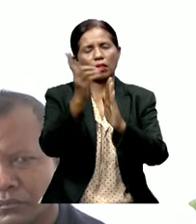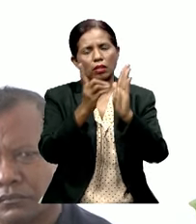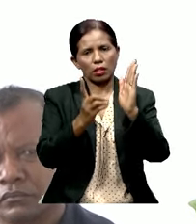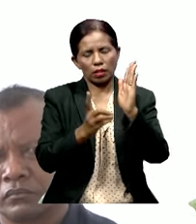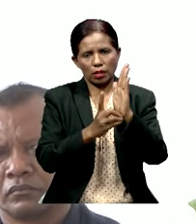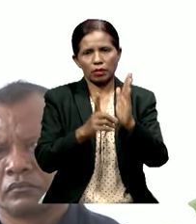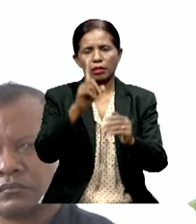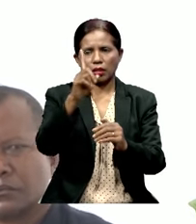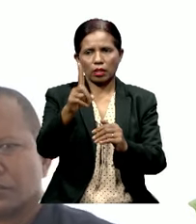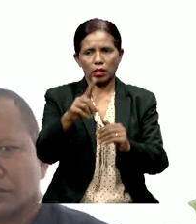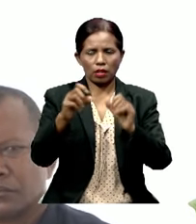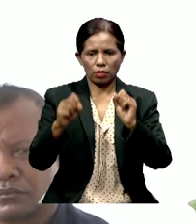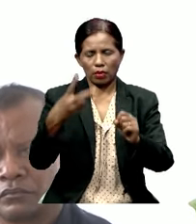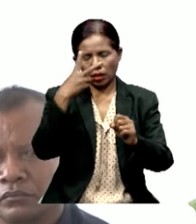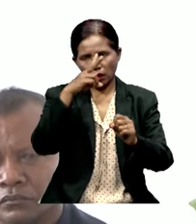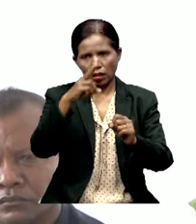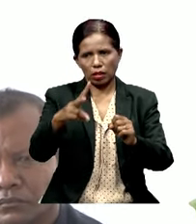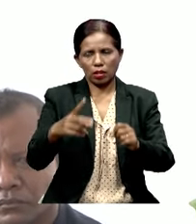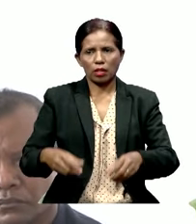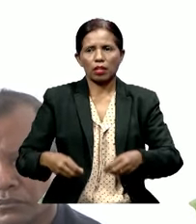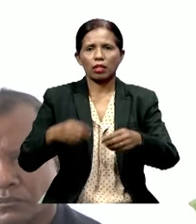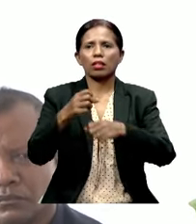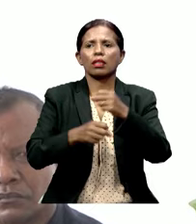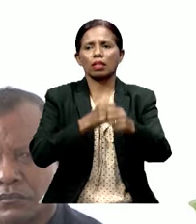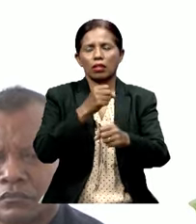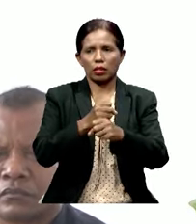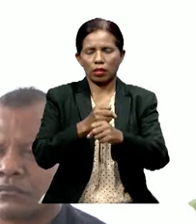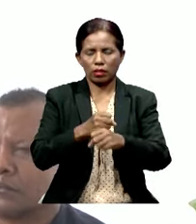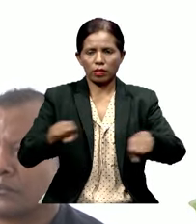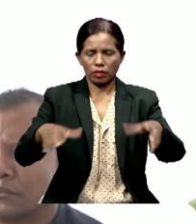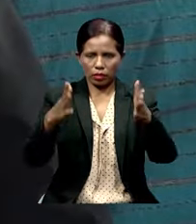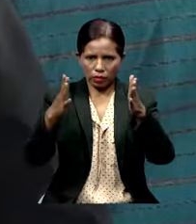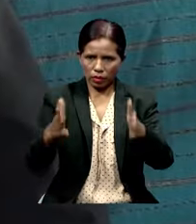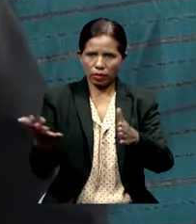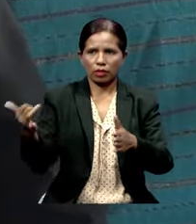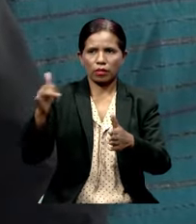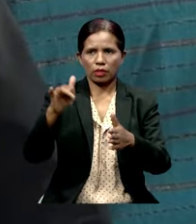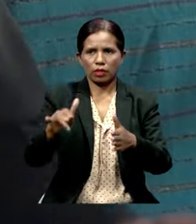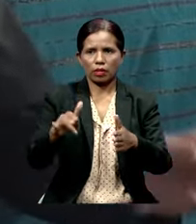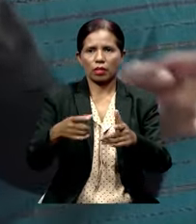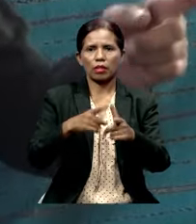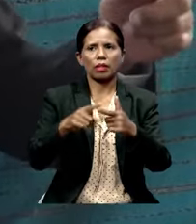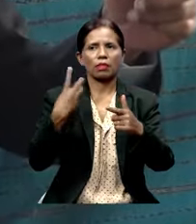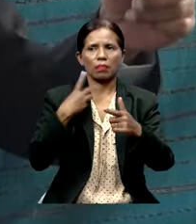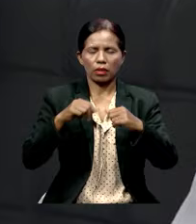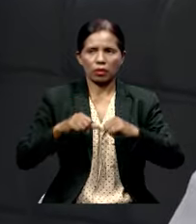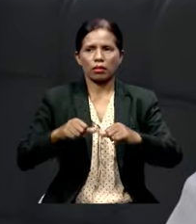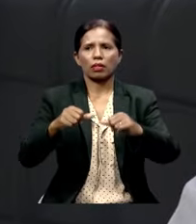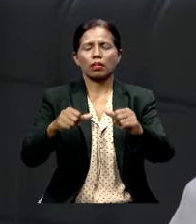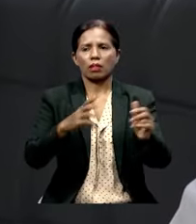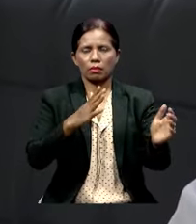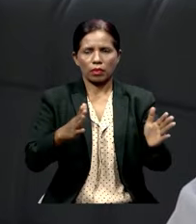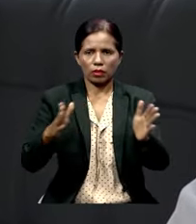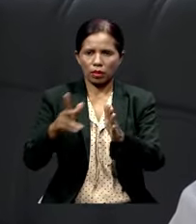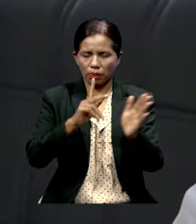IDA, a tubela controla despesas cada tina para funcionário CIRA. Segundo, a mim continua melhor o processo de planeamento